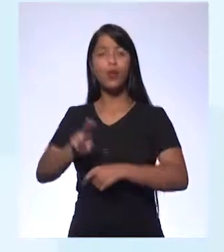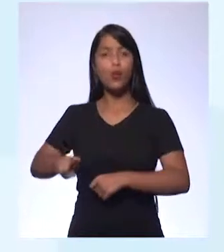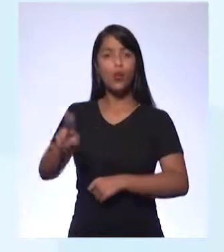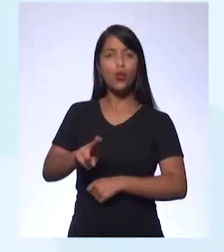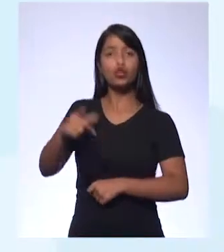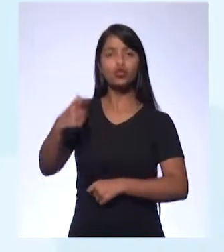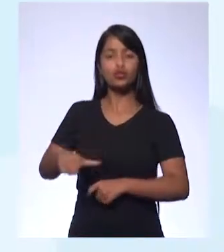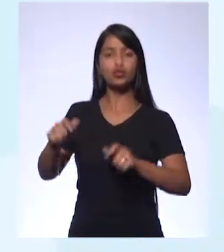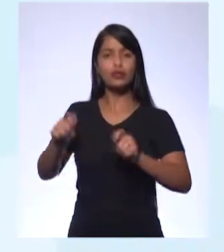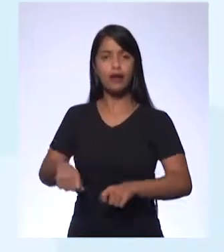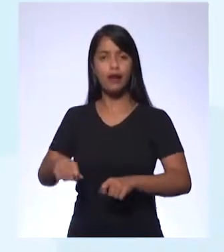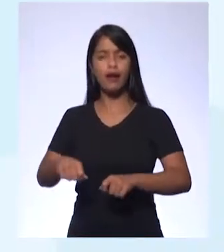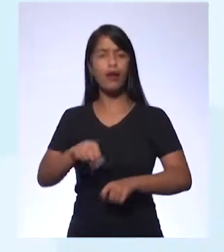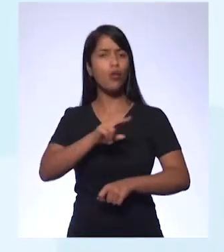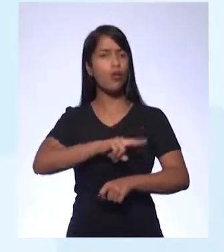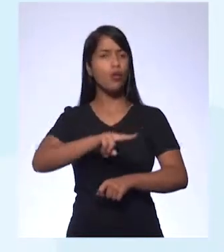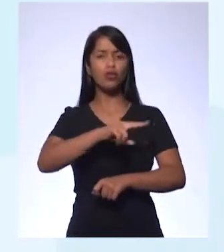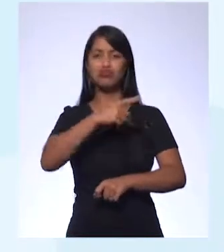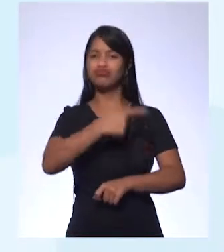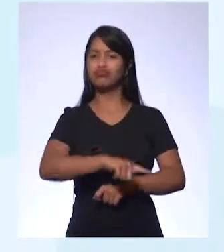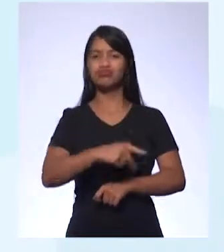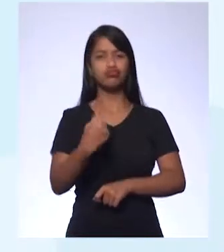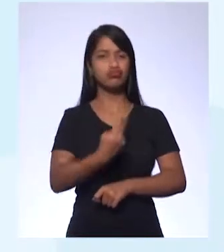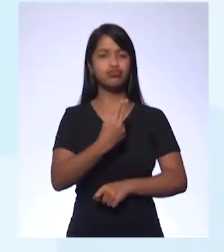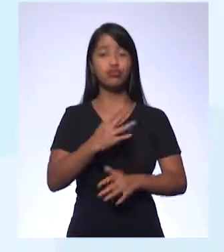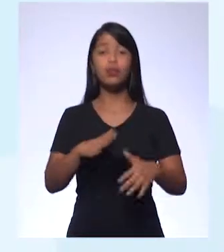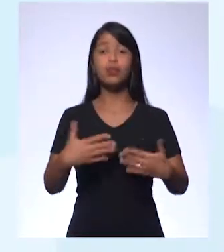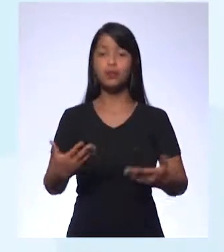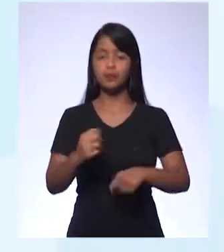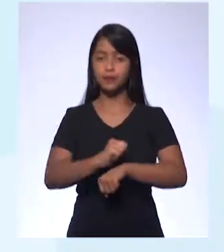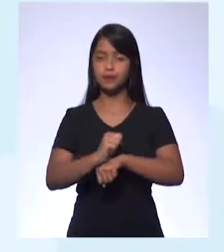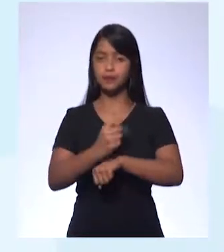não renováveis. Tudo bem? 2 minutinhos aí.